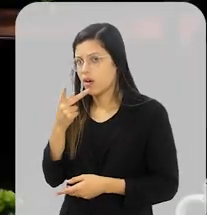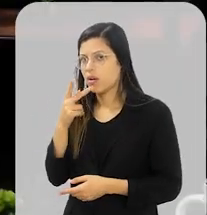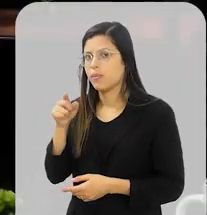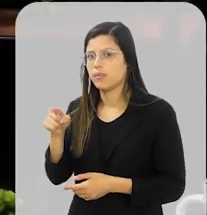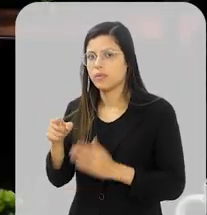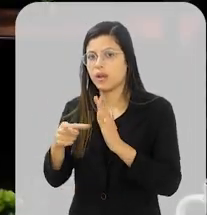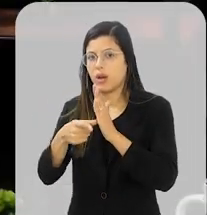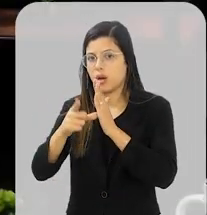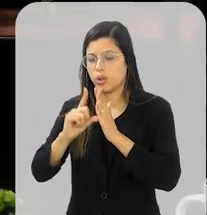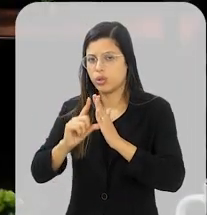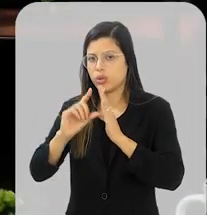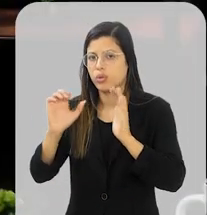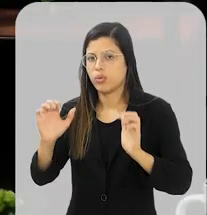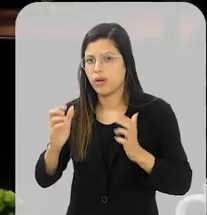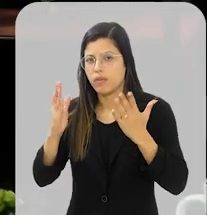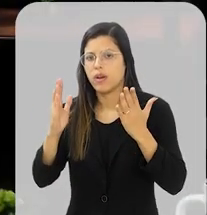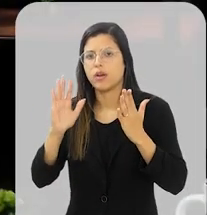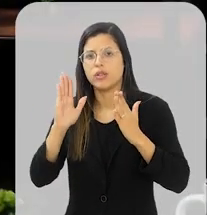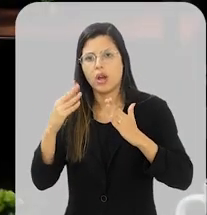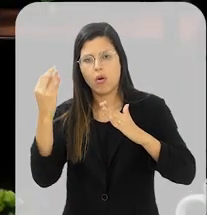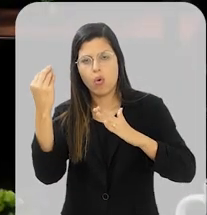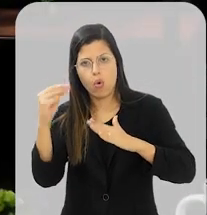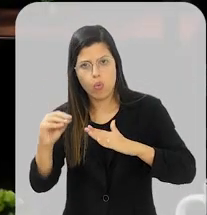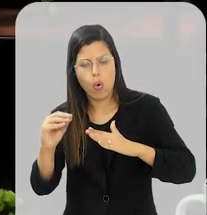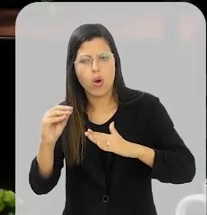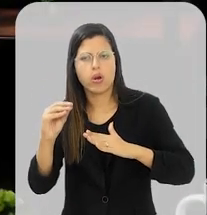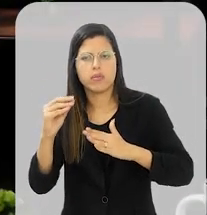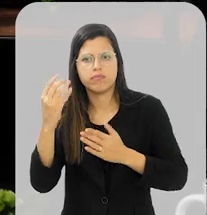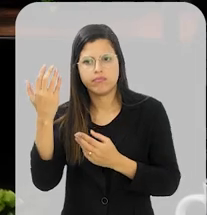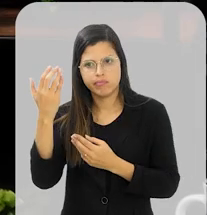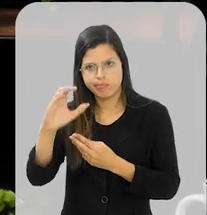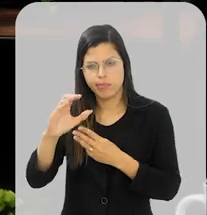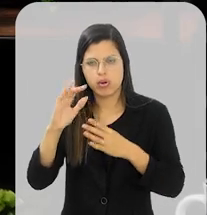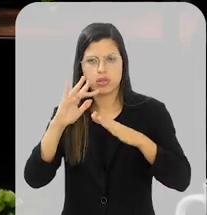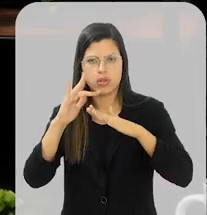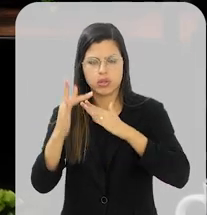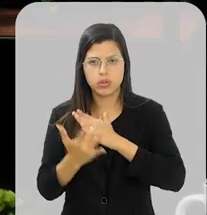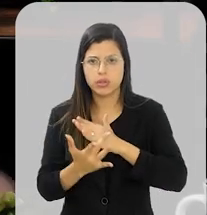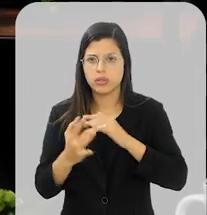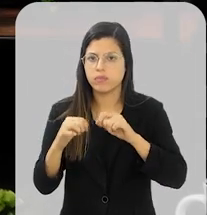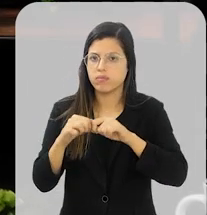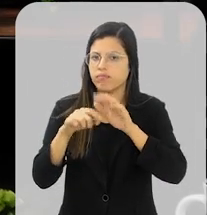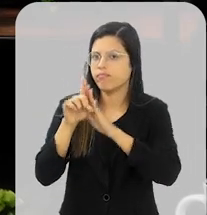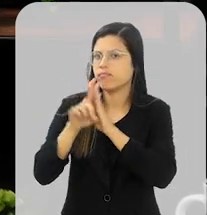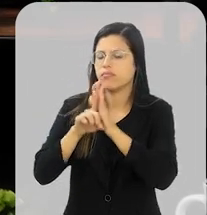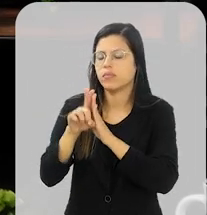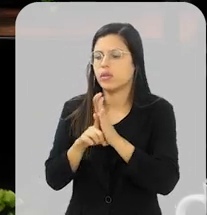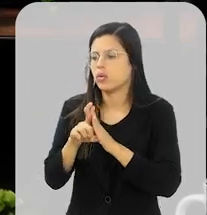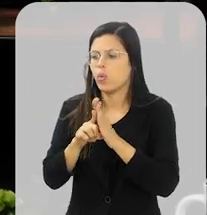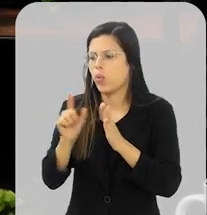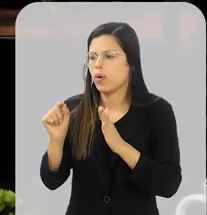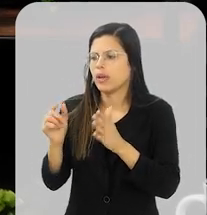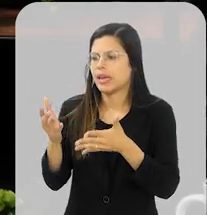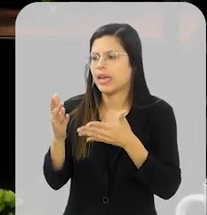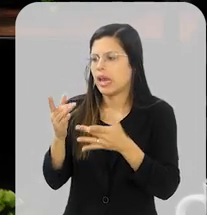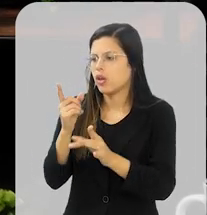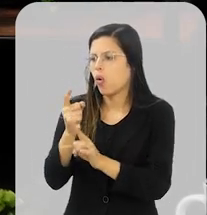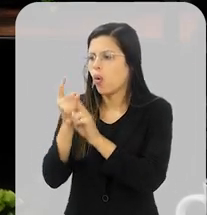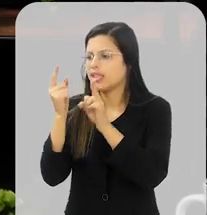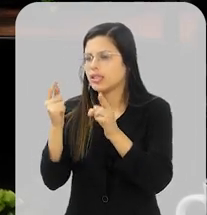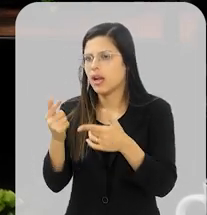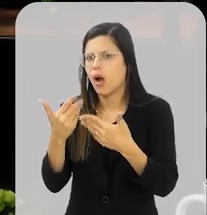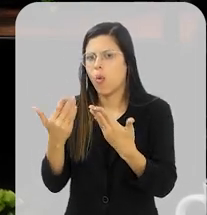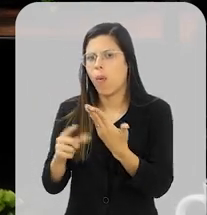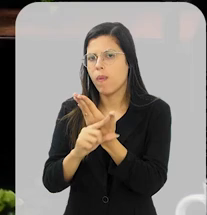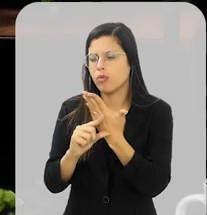para você, antecedendo o evento, a gente já joga nas redes sociais e faz a pesquisa. O que você quer encontrar lá?